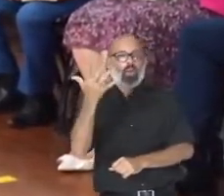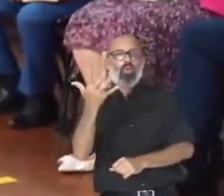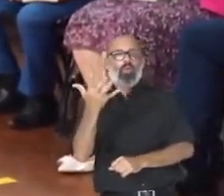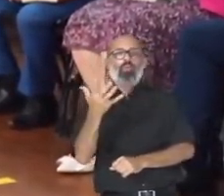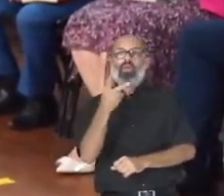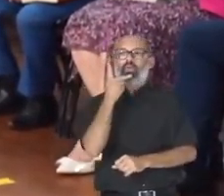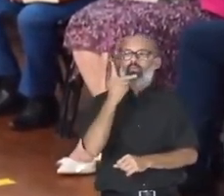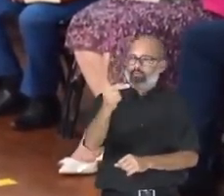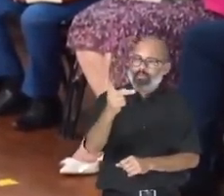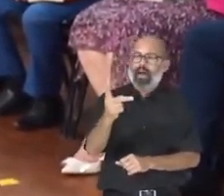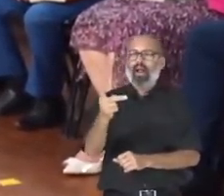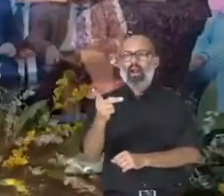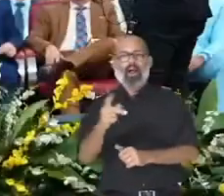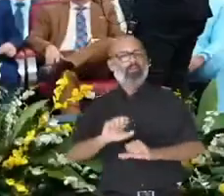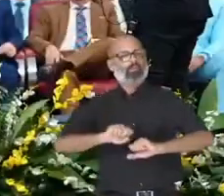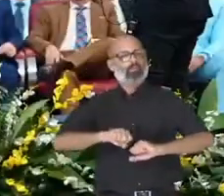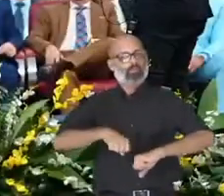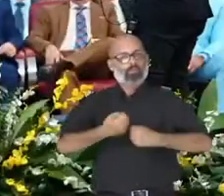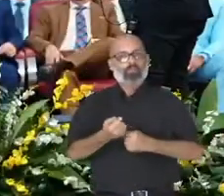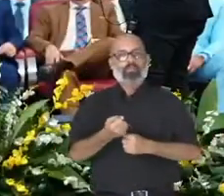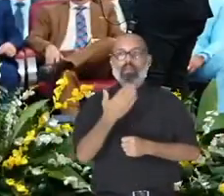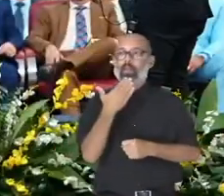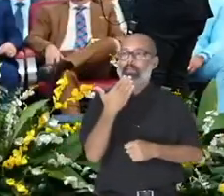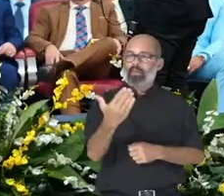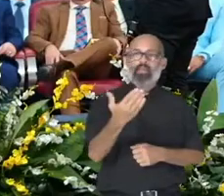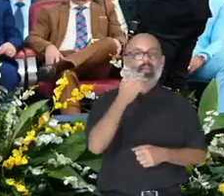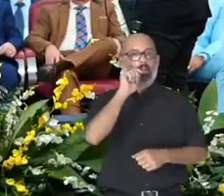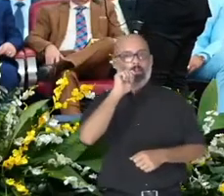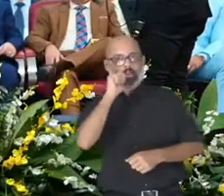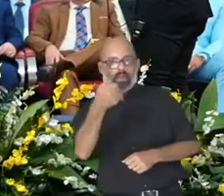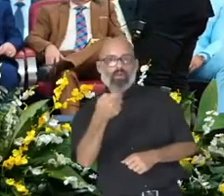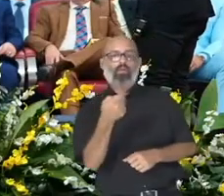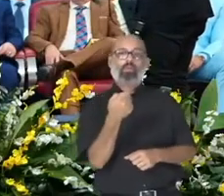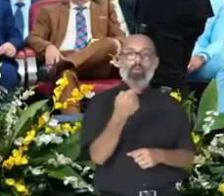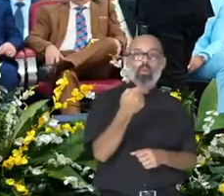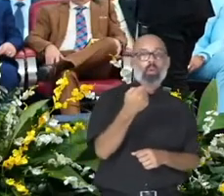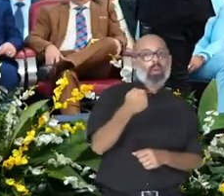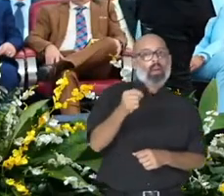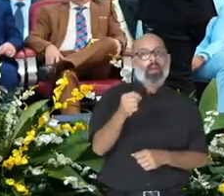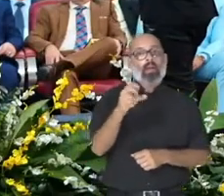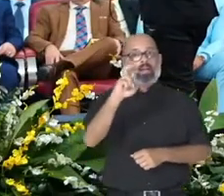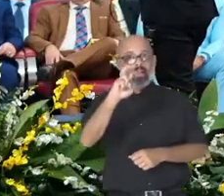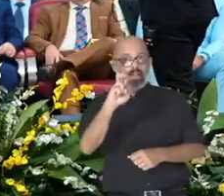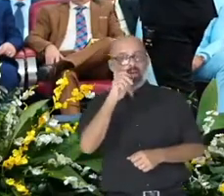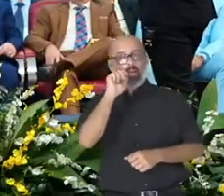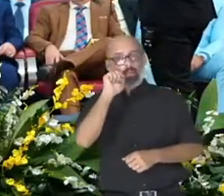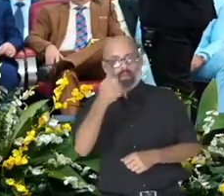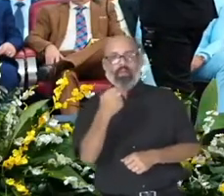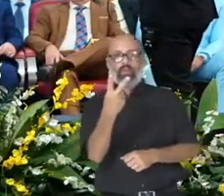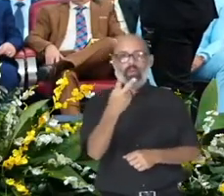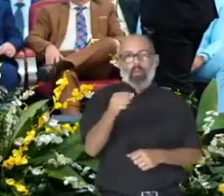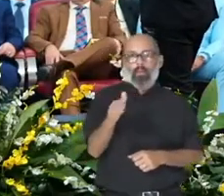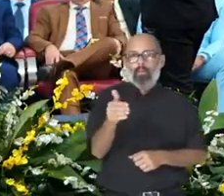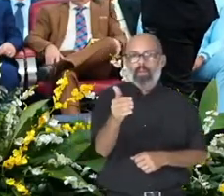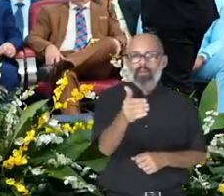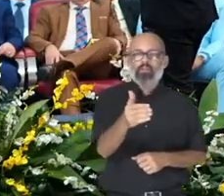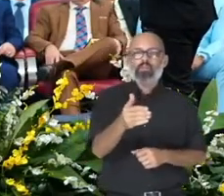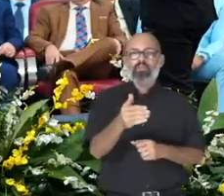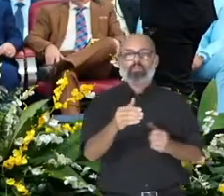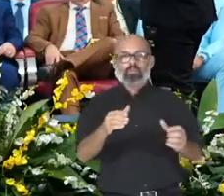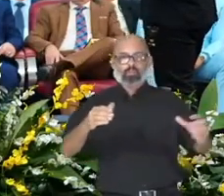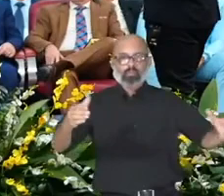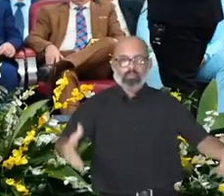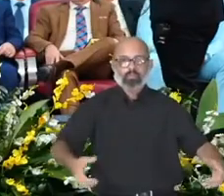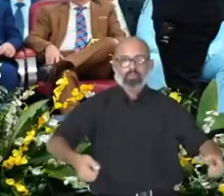de falar, fazer. E ele pediu pães e peixes, e trouxeram 5 pães e 2 peixinhos, e ele alimentou toda